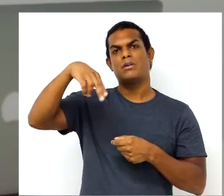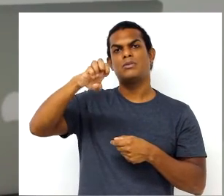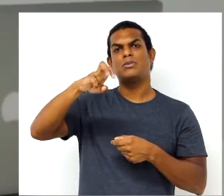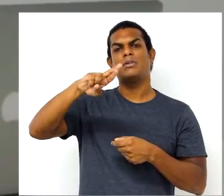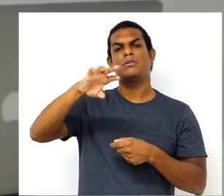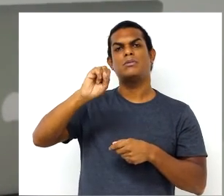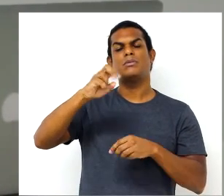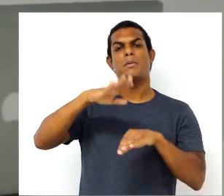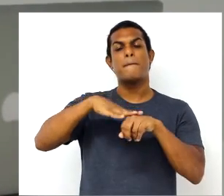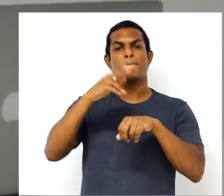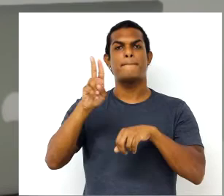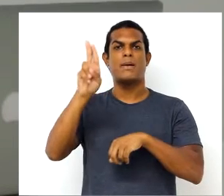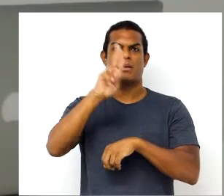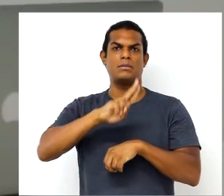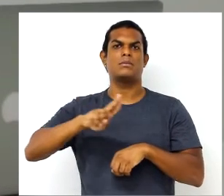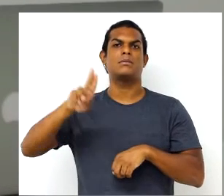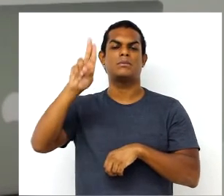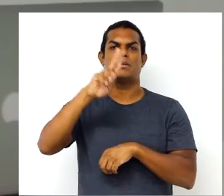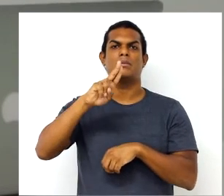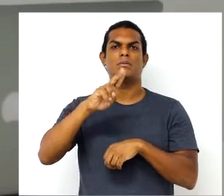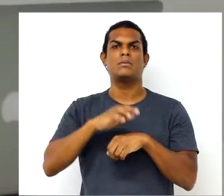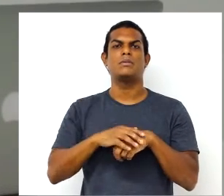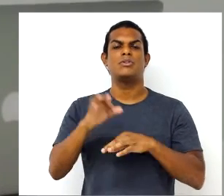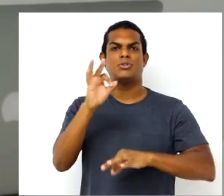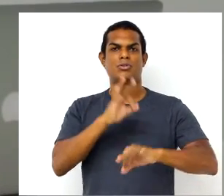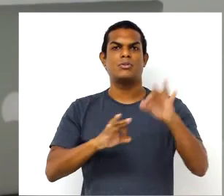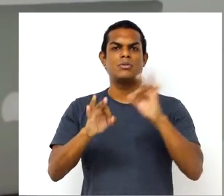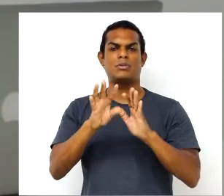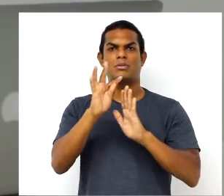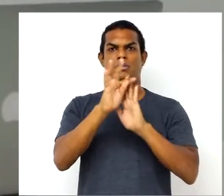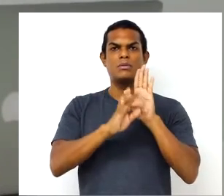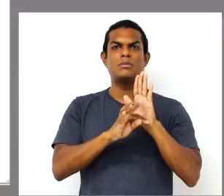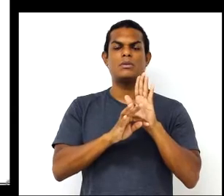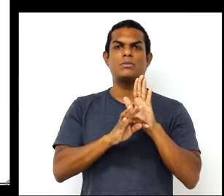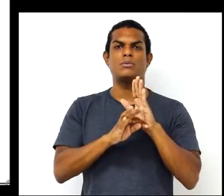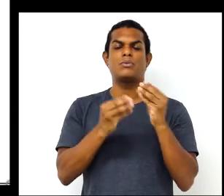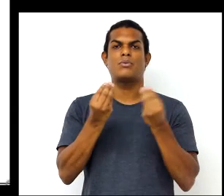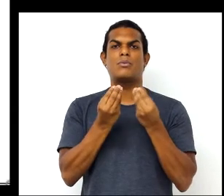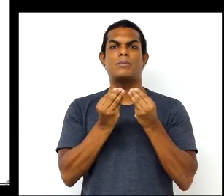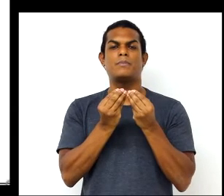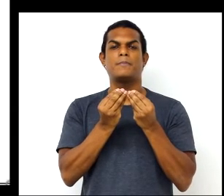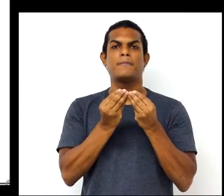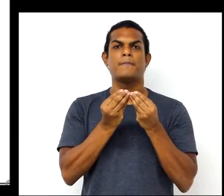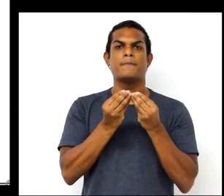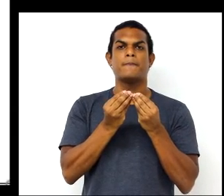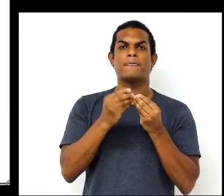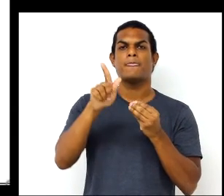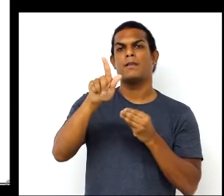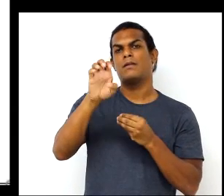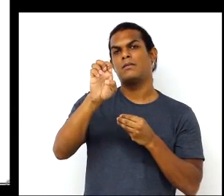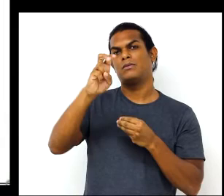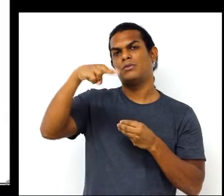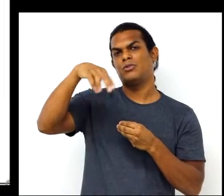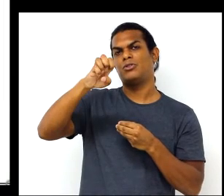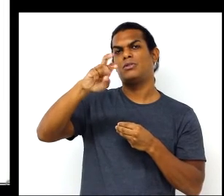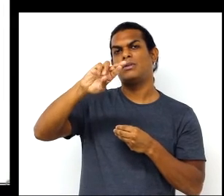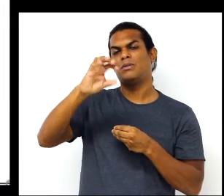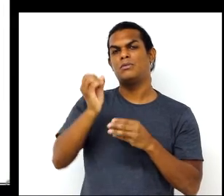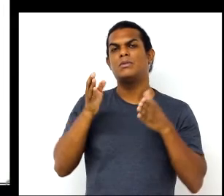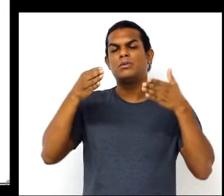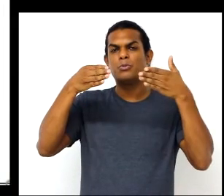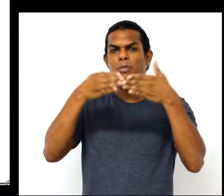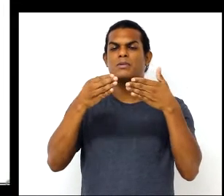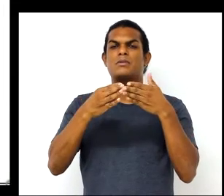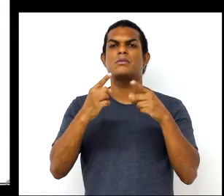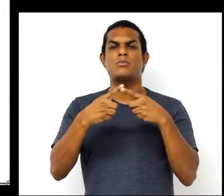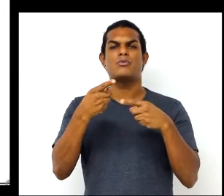regras gramaticais e concebê-lo como um gênero específico. Por esse motivo, o caderno traz alguns tipos de